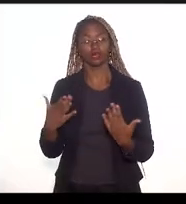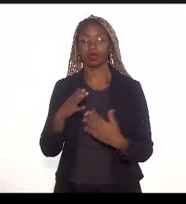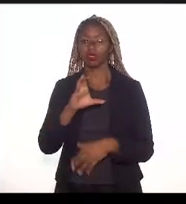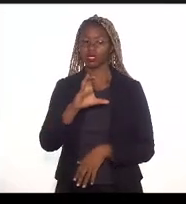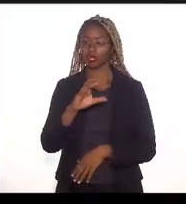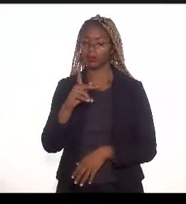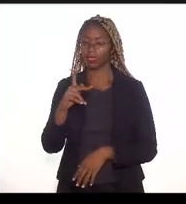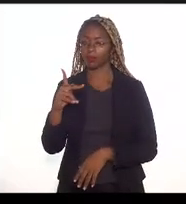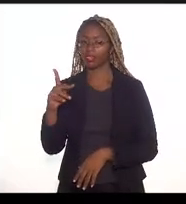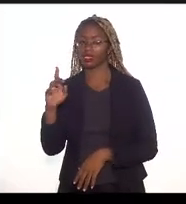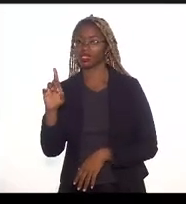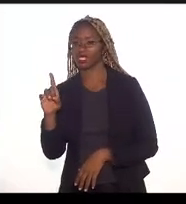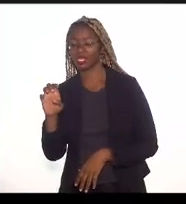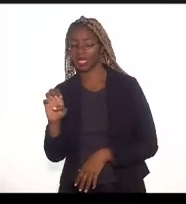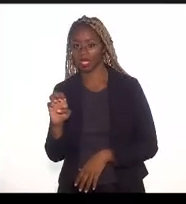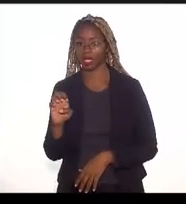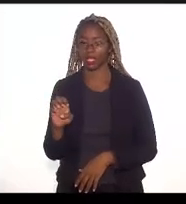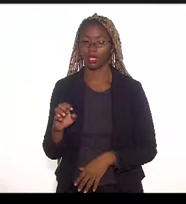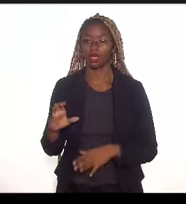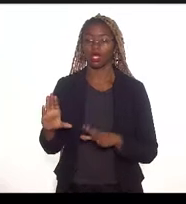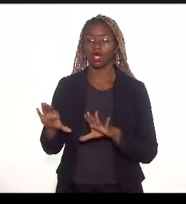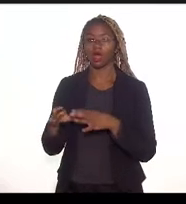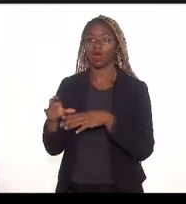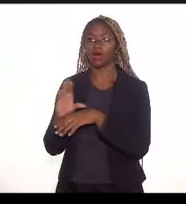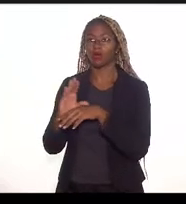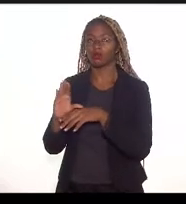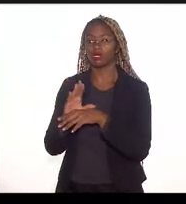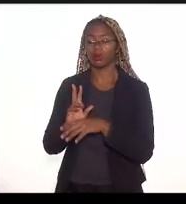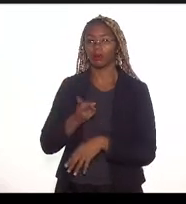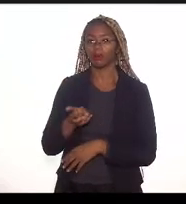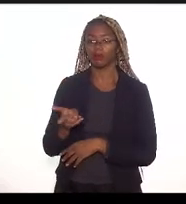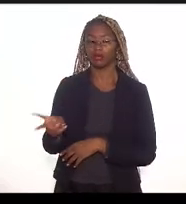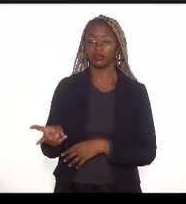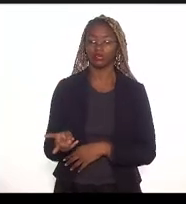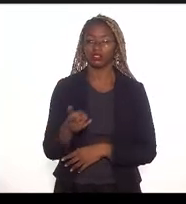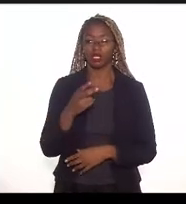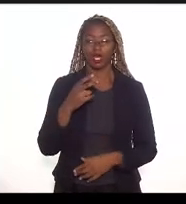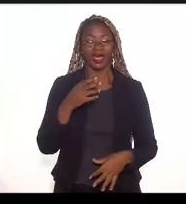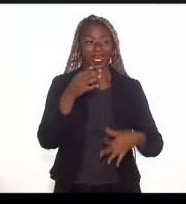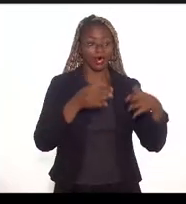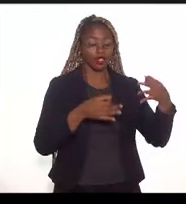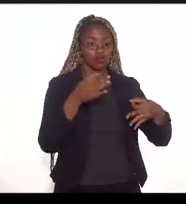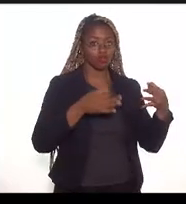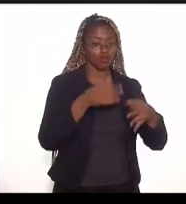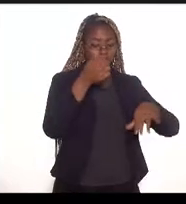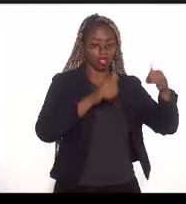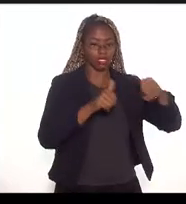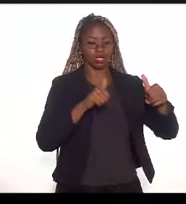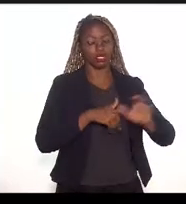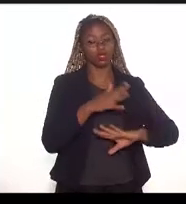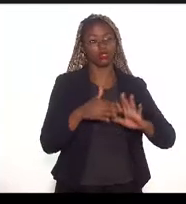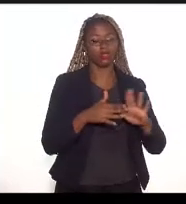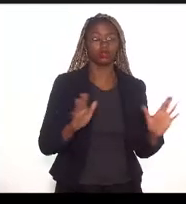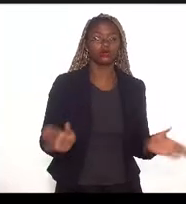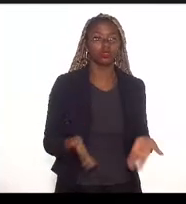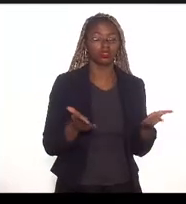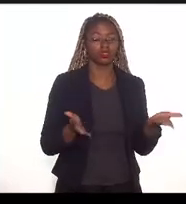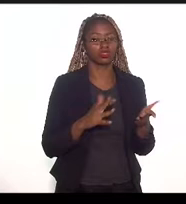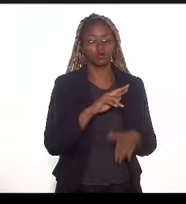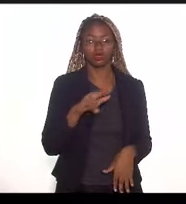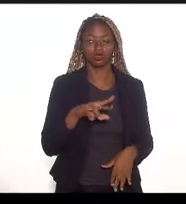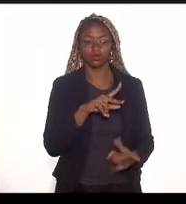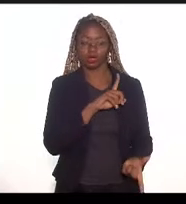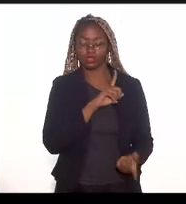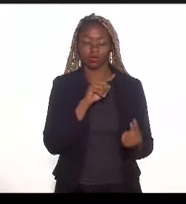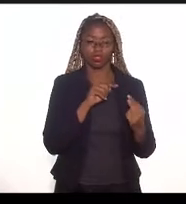a Comissão Permanente, ela julga e analisa todos os incentivos que não são referentes